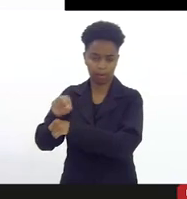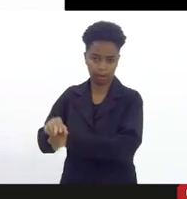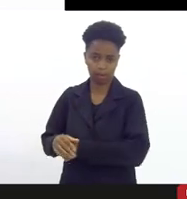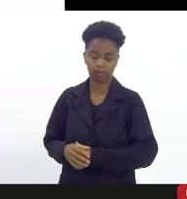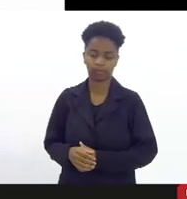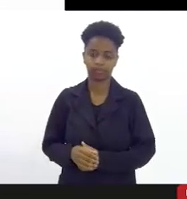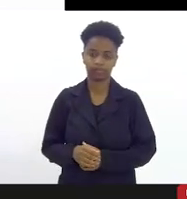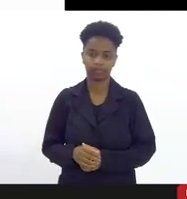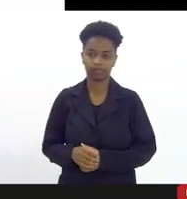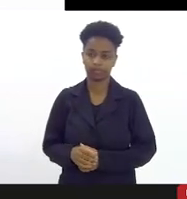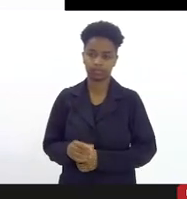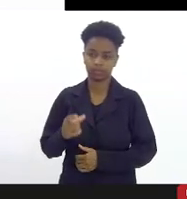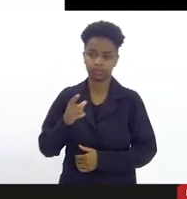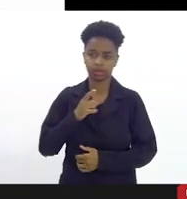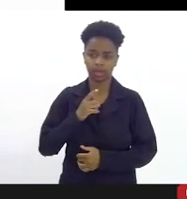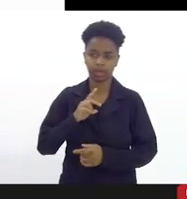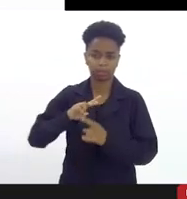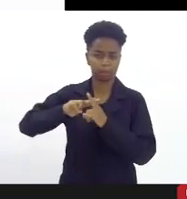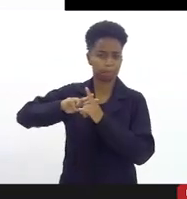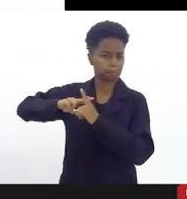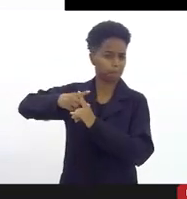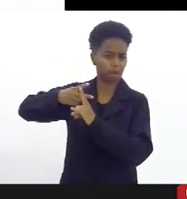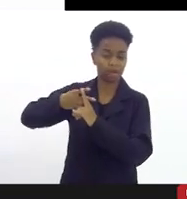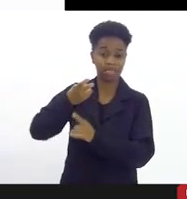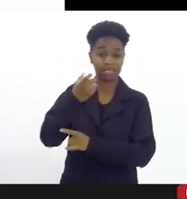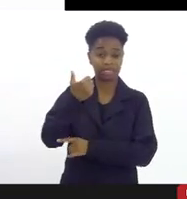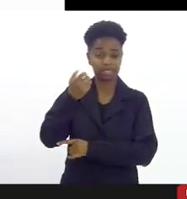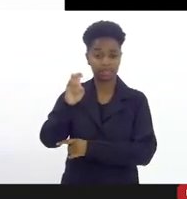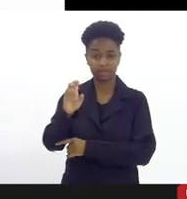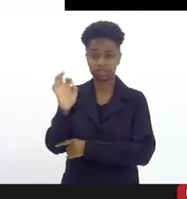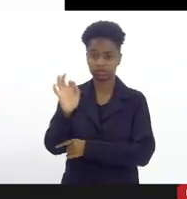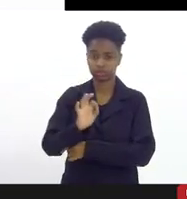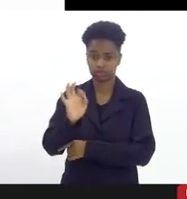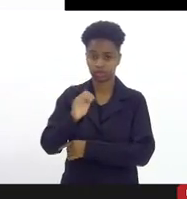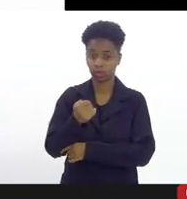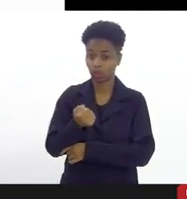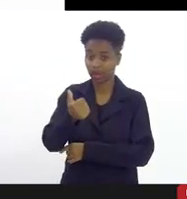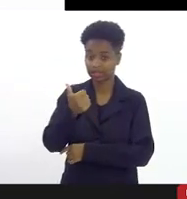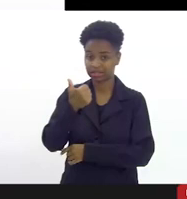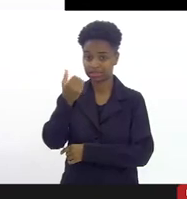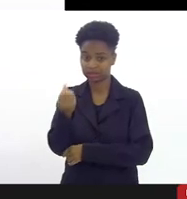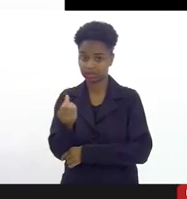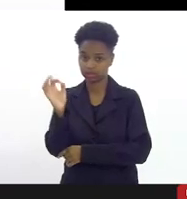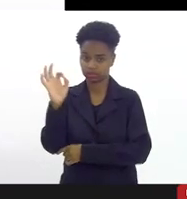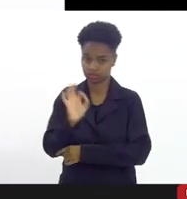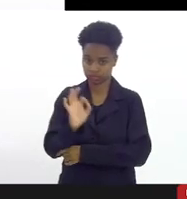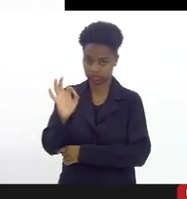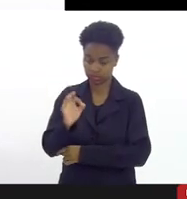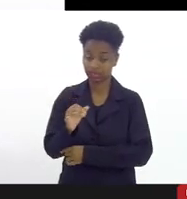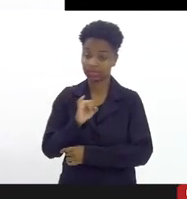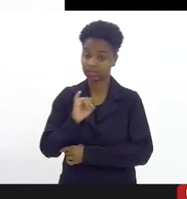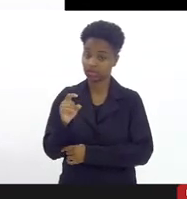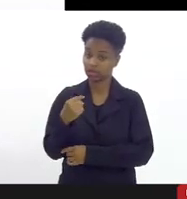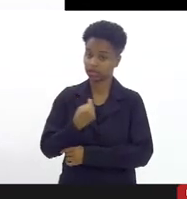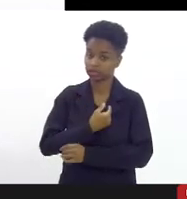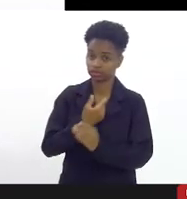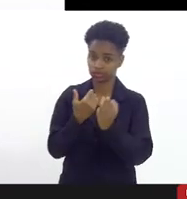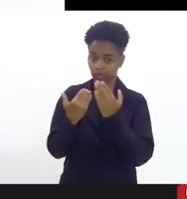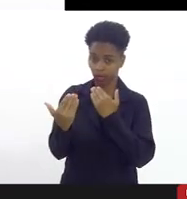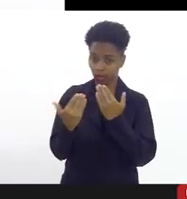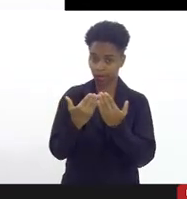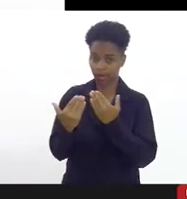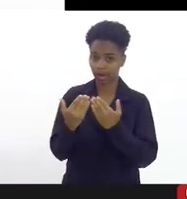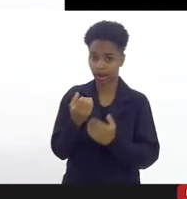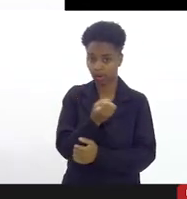aumenta de maneira significativa aumenta 15% quase 16% e quando a gente compara esses